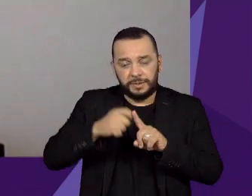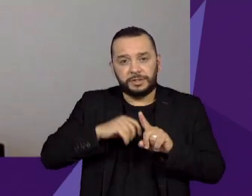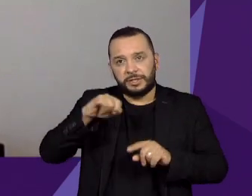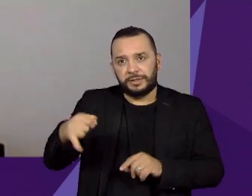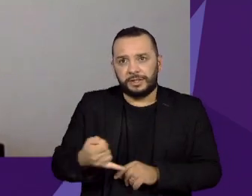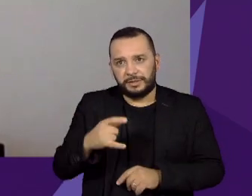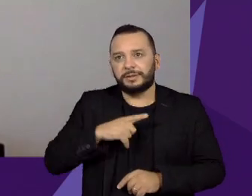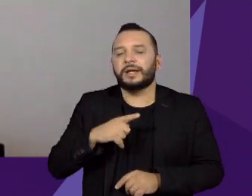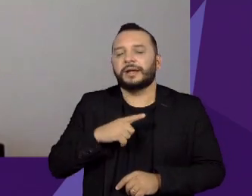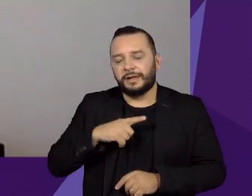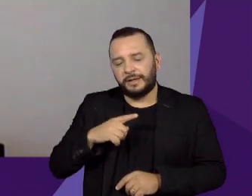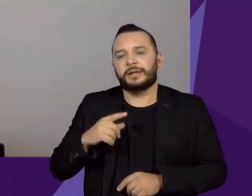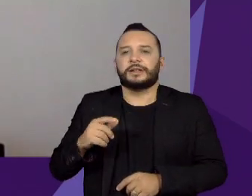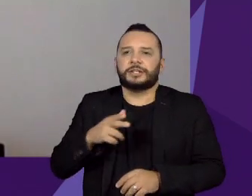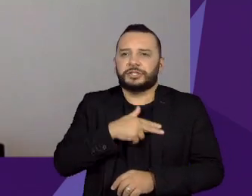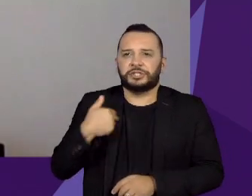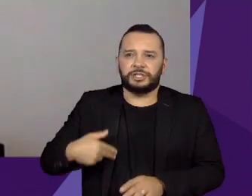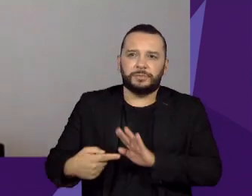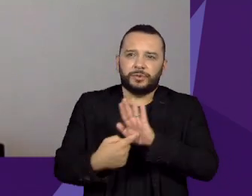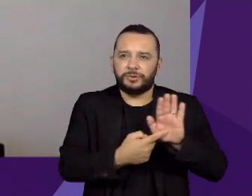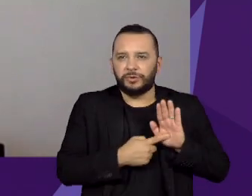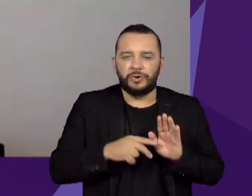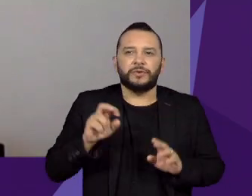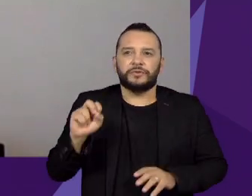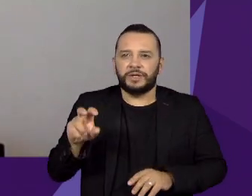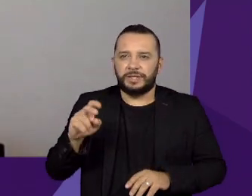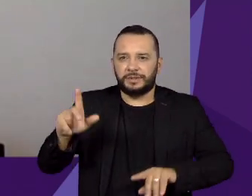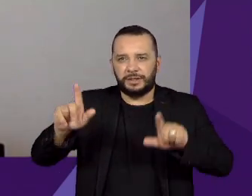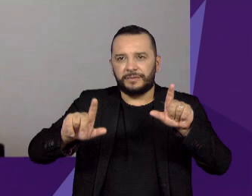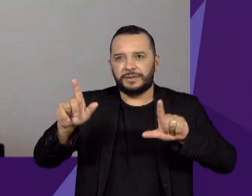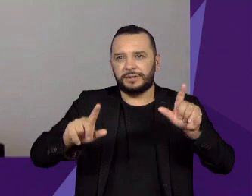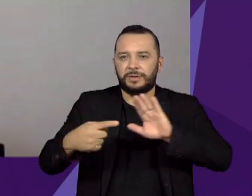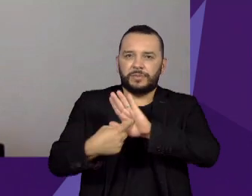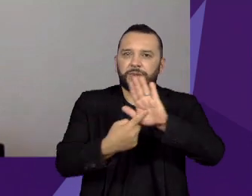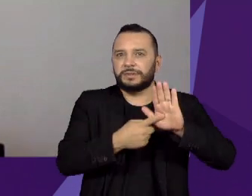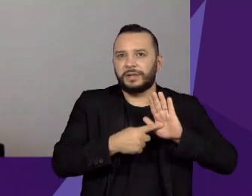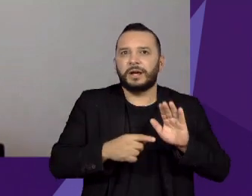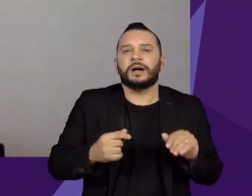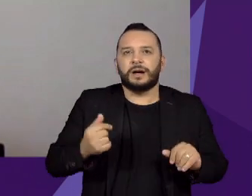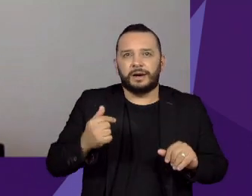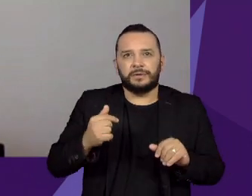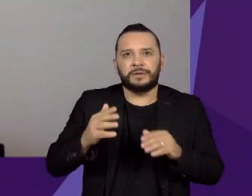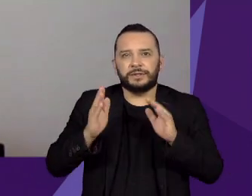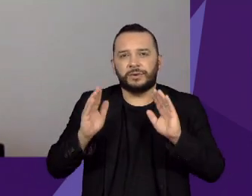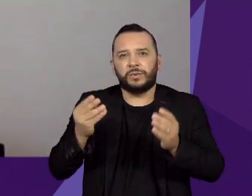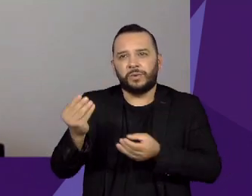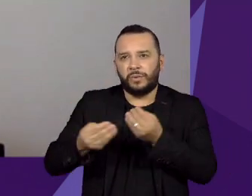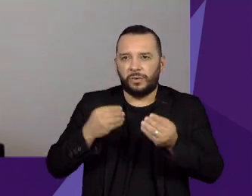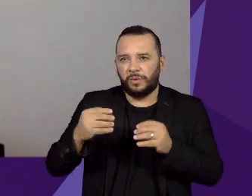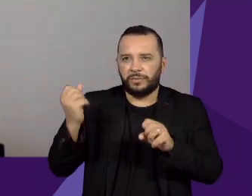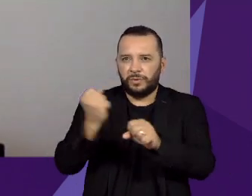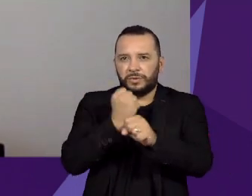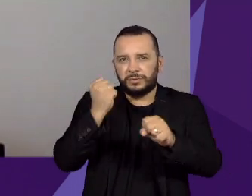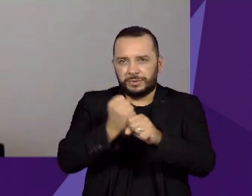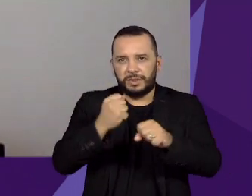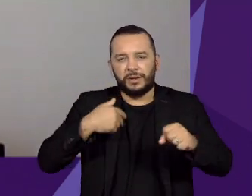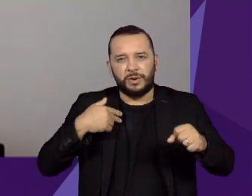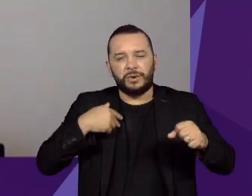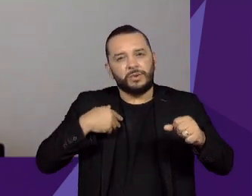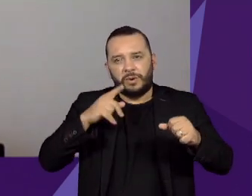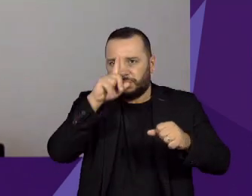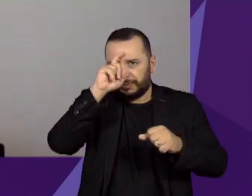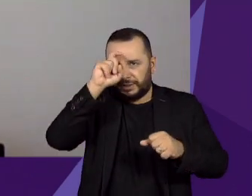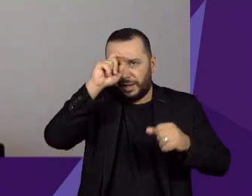chamado coronavírus, tá? Mostrou aquelas fotos, a televisão mostrava aquela construção daqueles hospitais lá em Wuhan, e